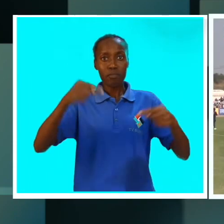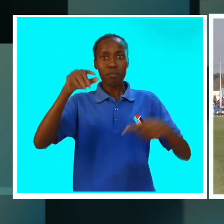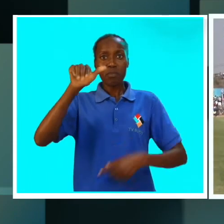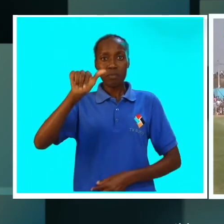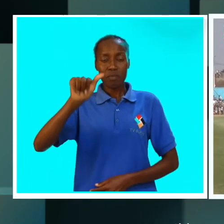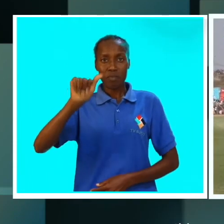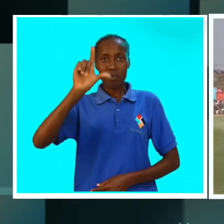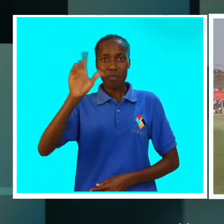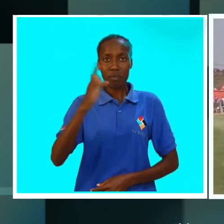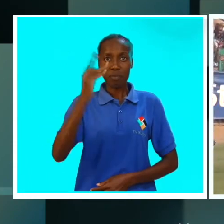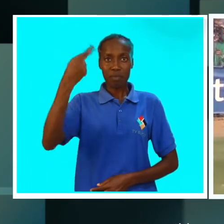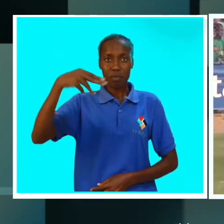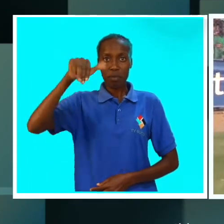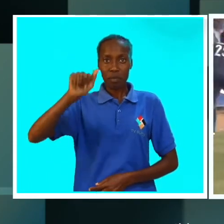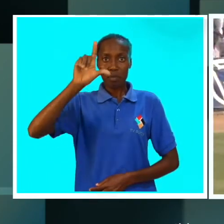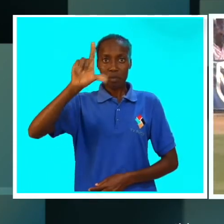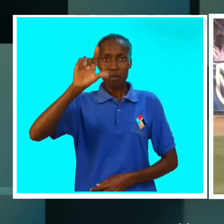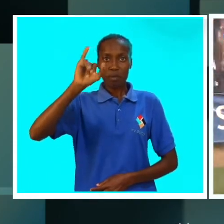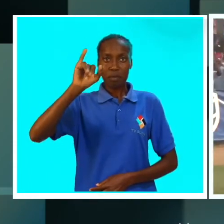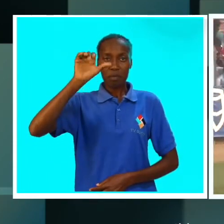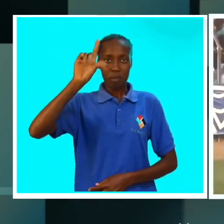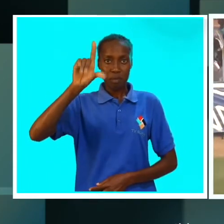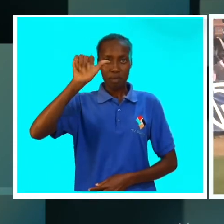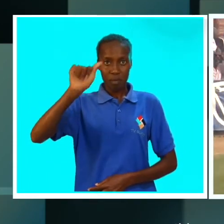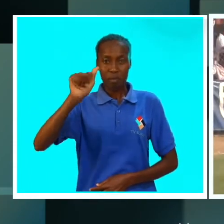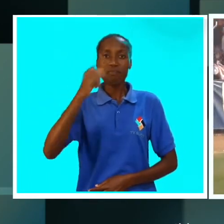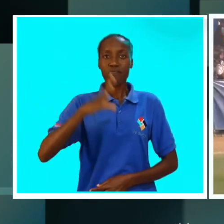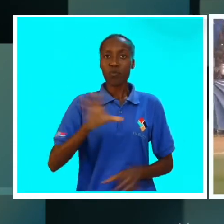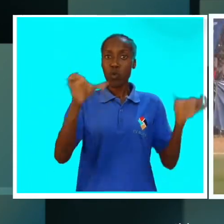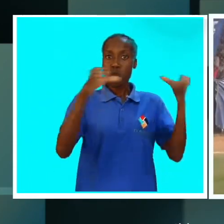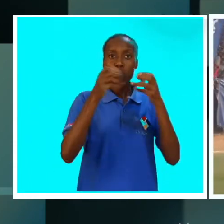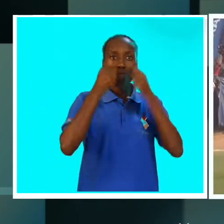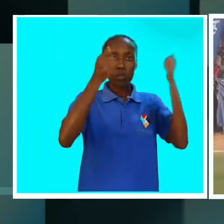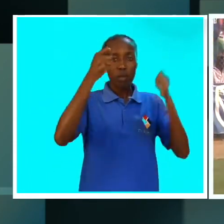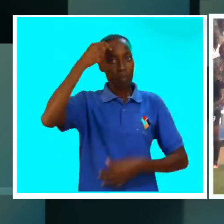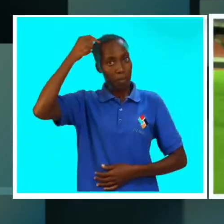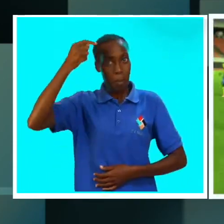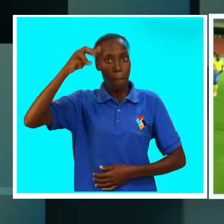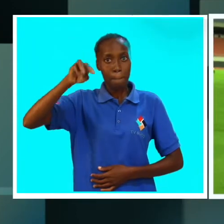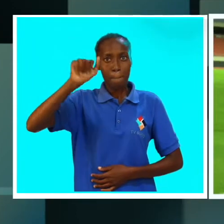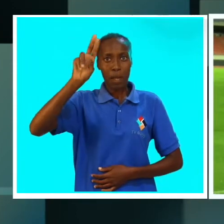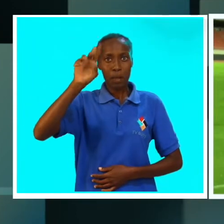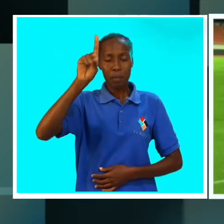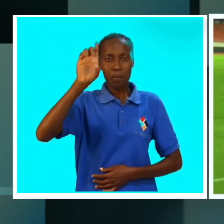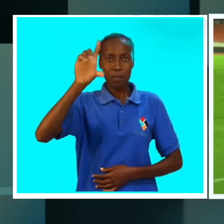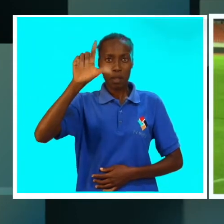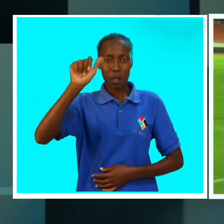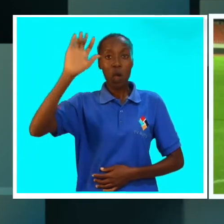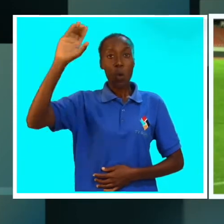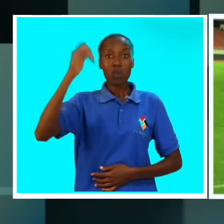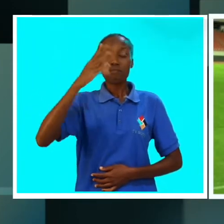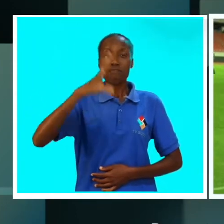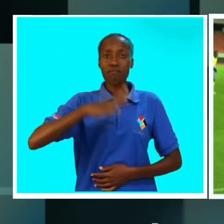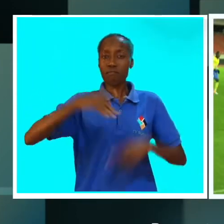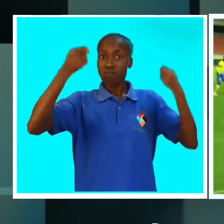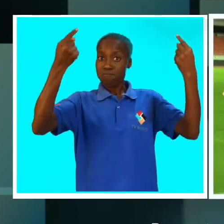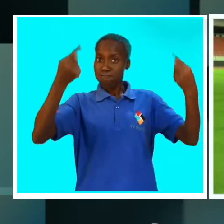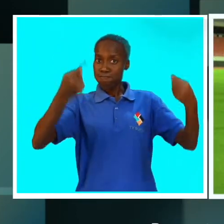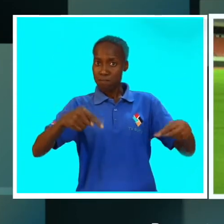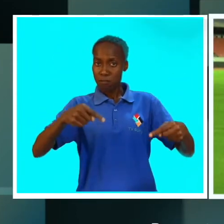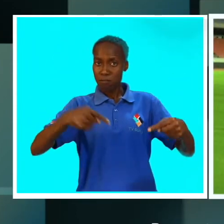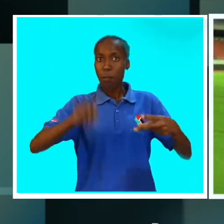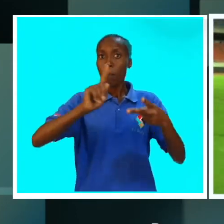Alilal do Sudão, em partida a contar para o play-off de acesso à fase de grupos da Taça Nelson Mandela. Por seu turno,